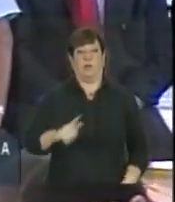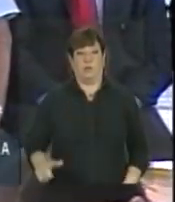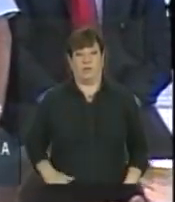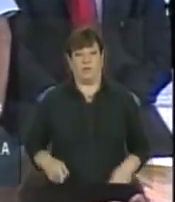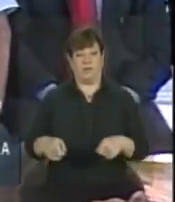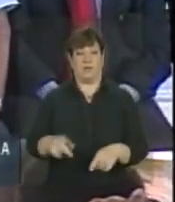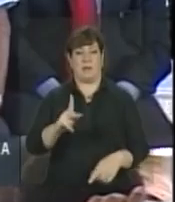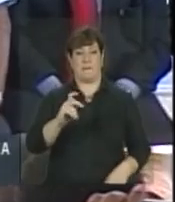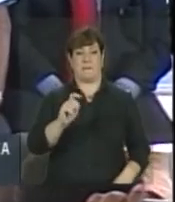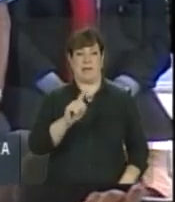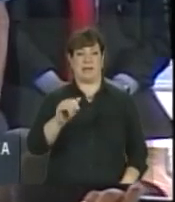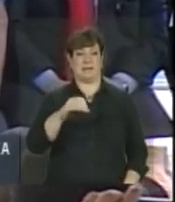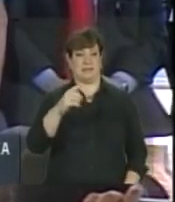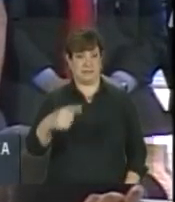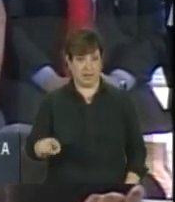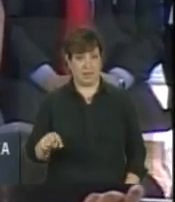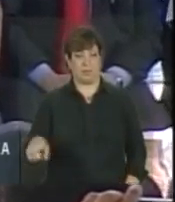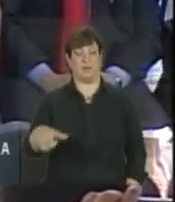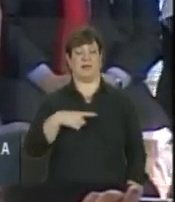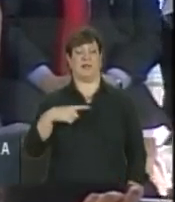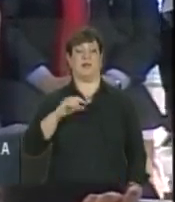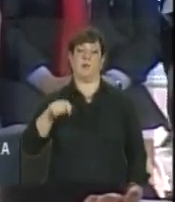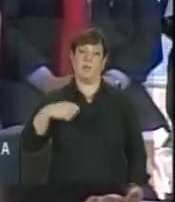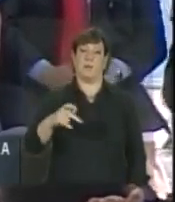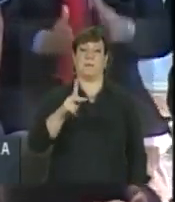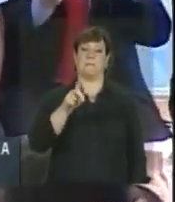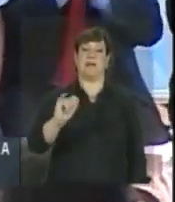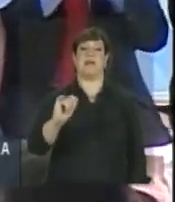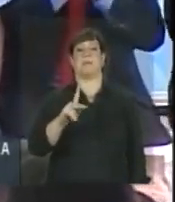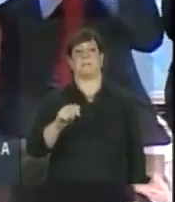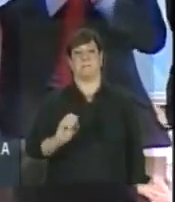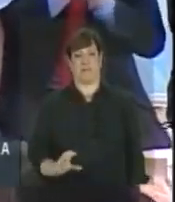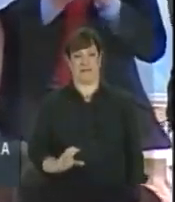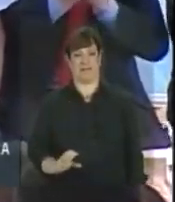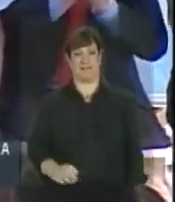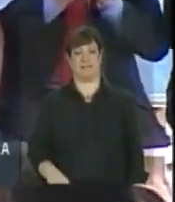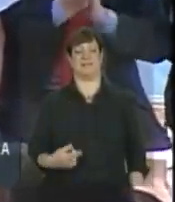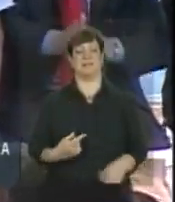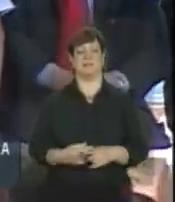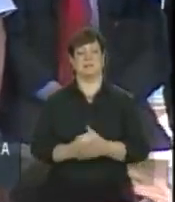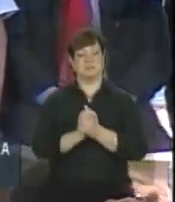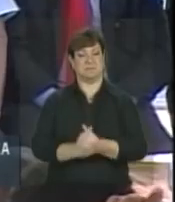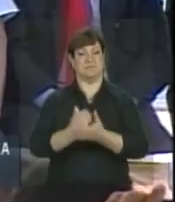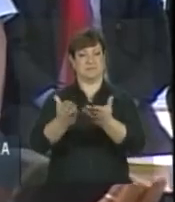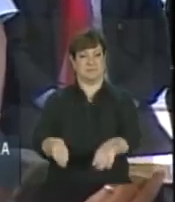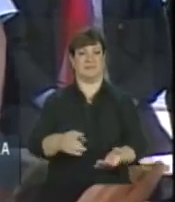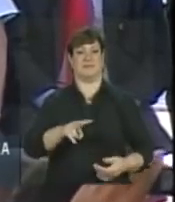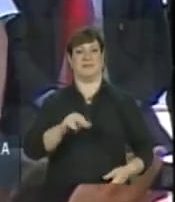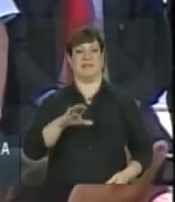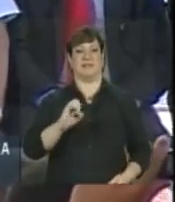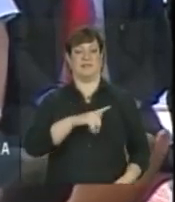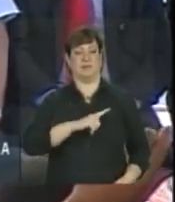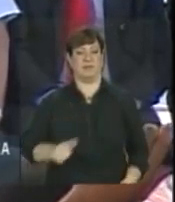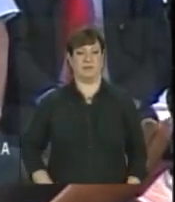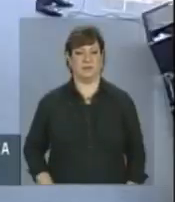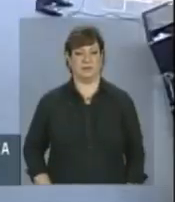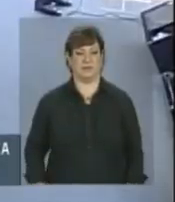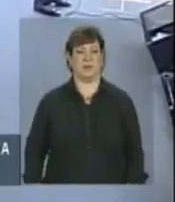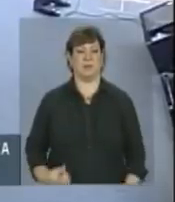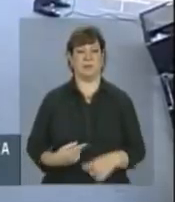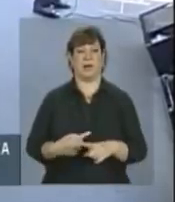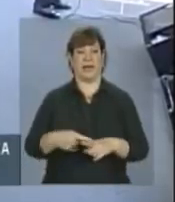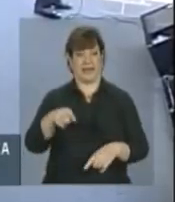e o Pezão era o pai do PAC. Cumprimentar o Pezão, que é